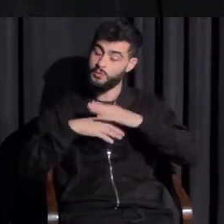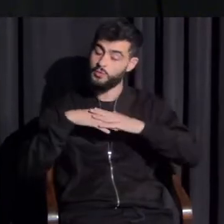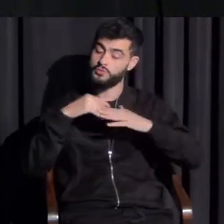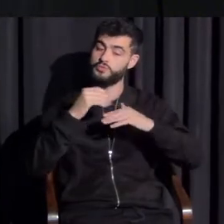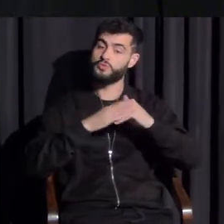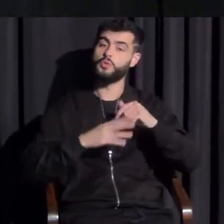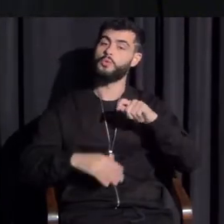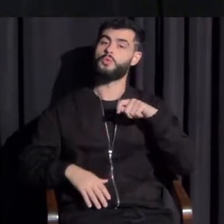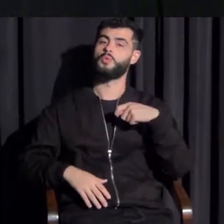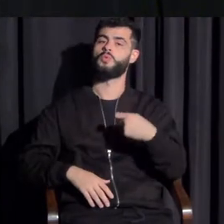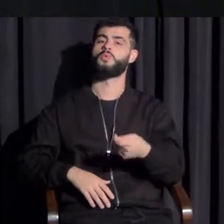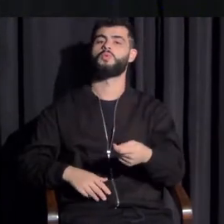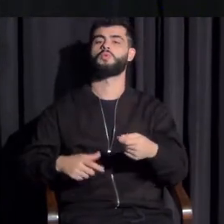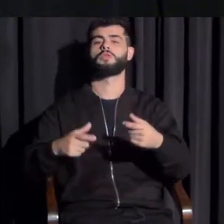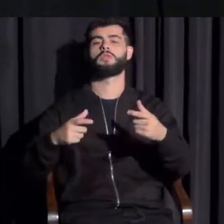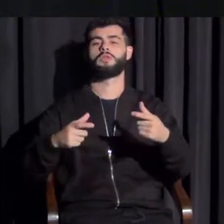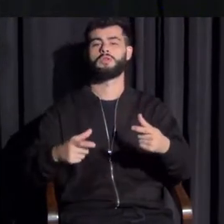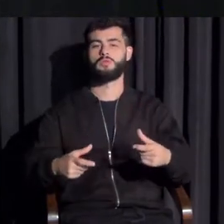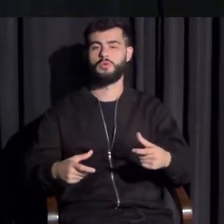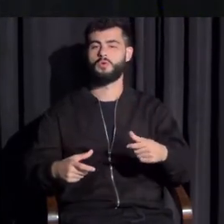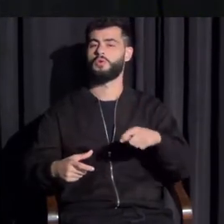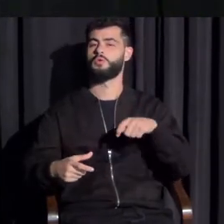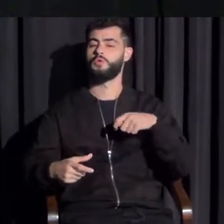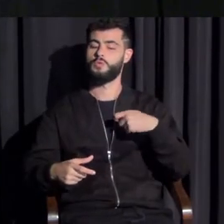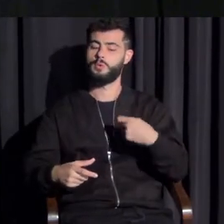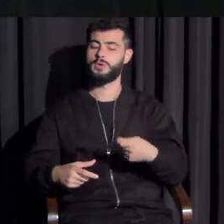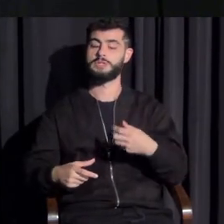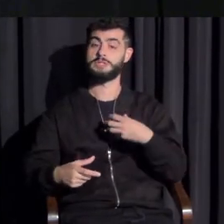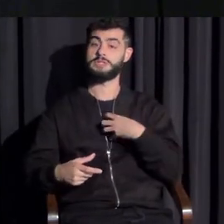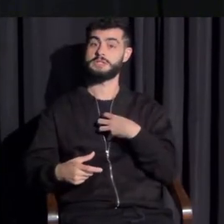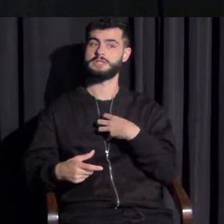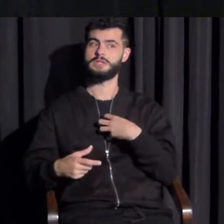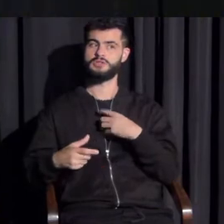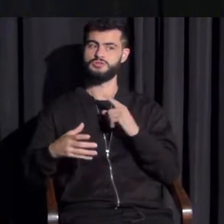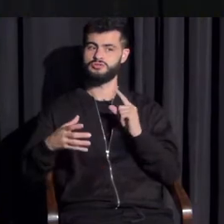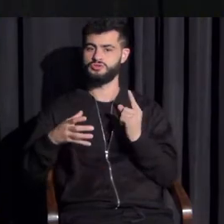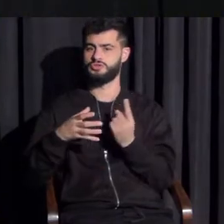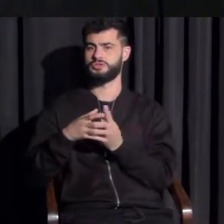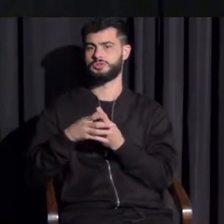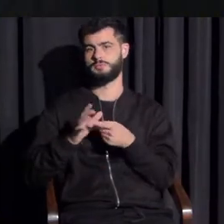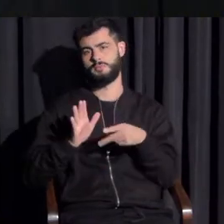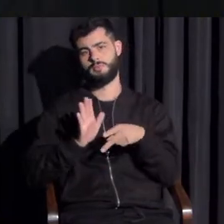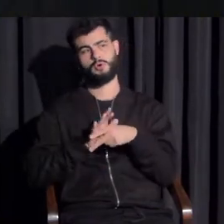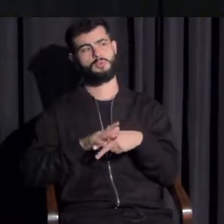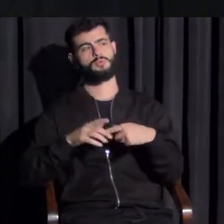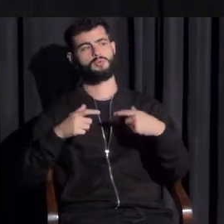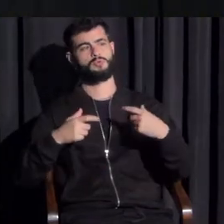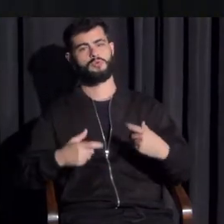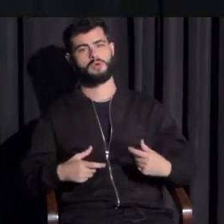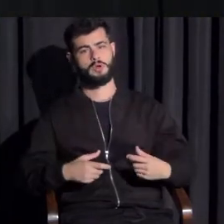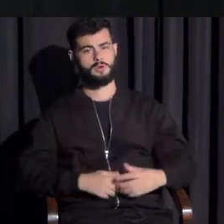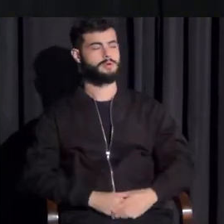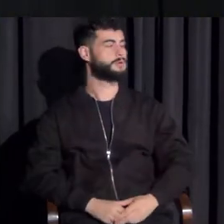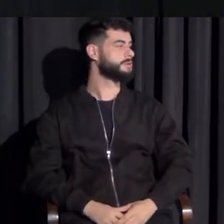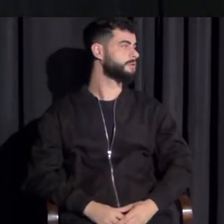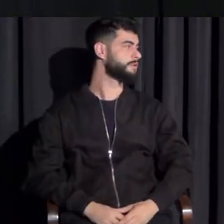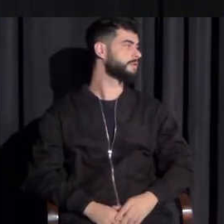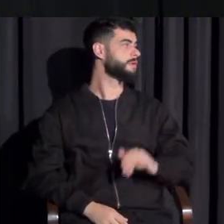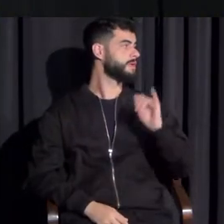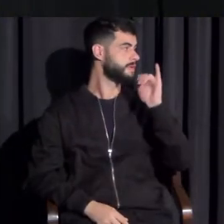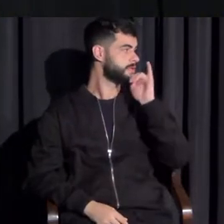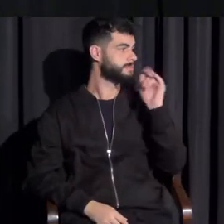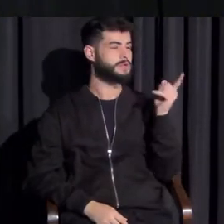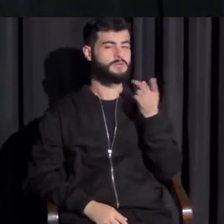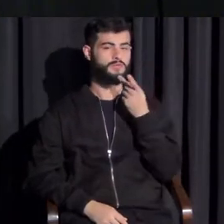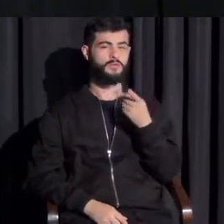desse pertencimento, né? Acho que não lembro mais se foi o Wilson ou se o João que chamaram a atenção para esse